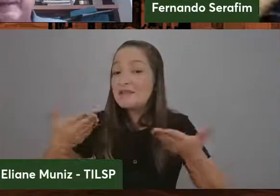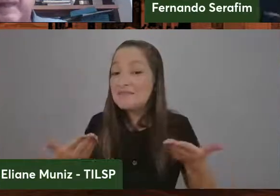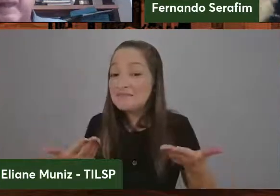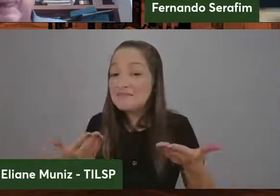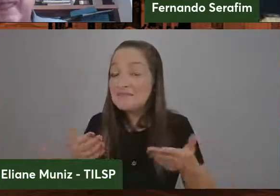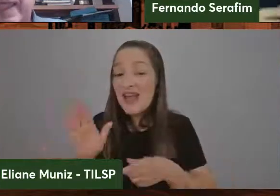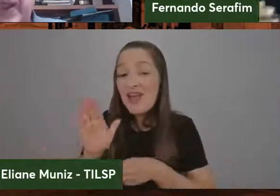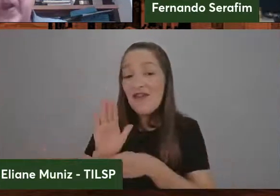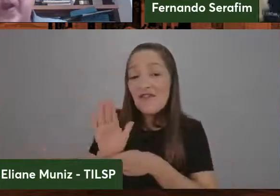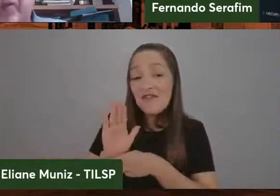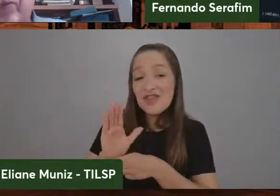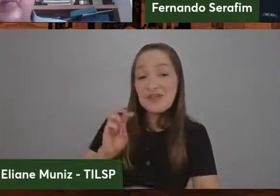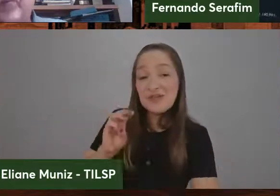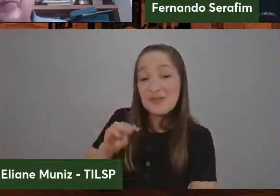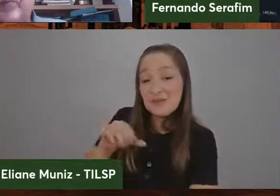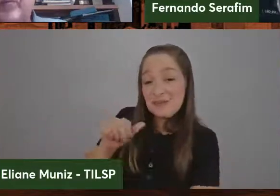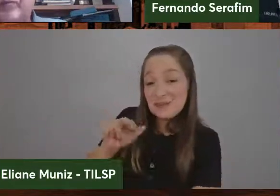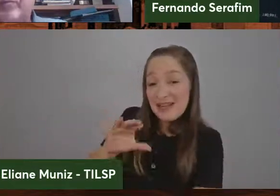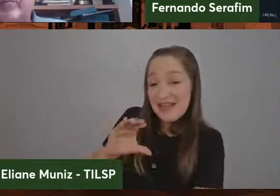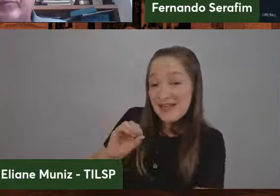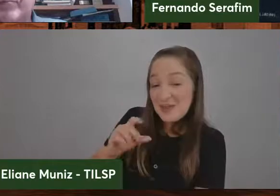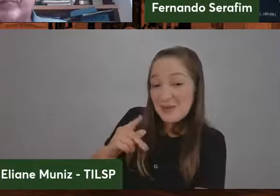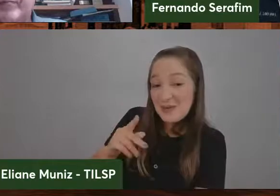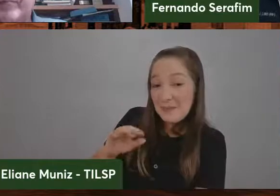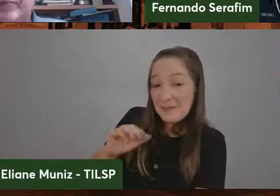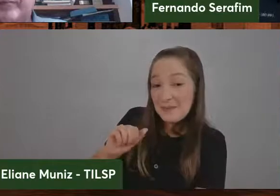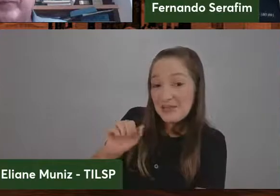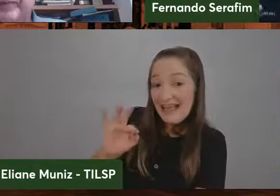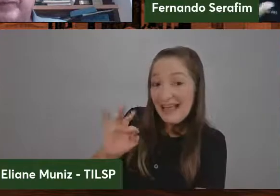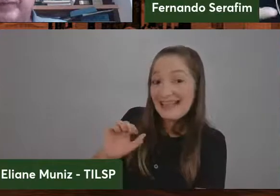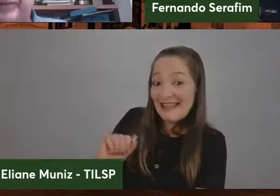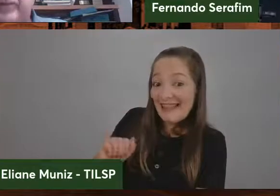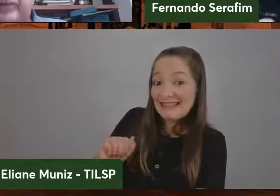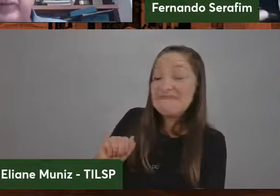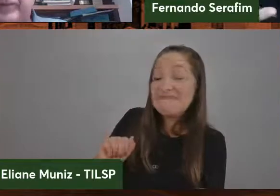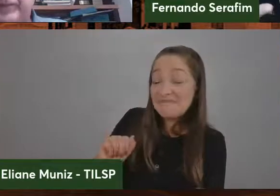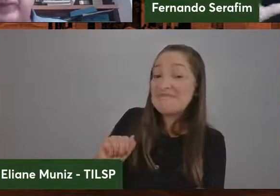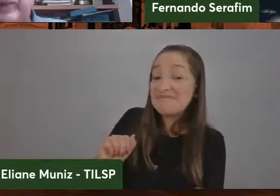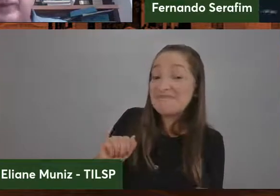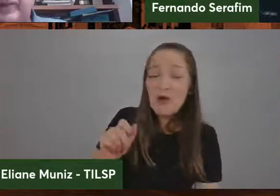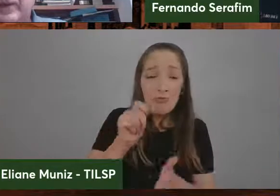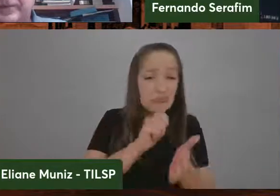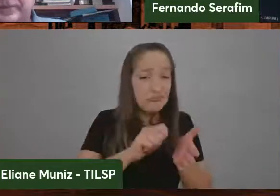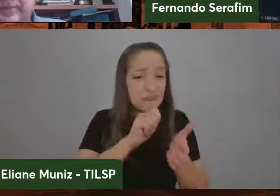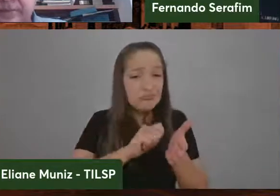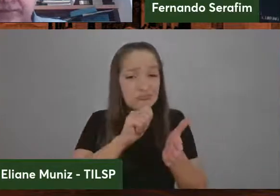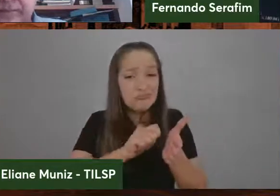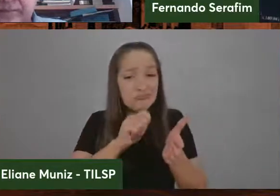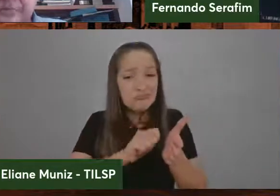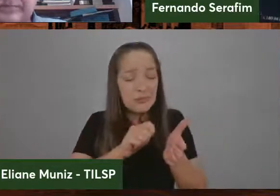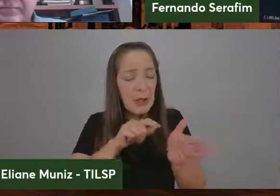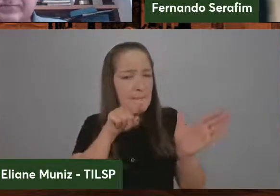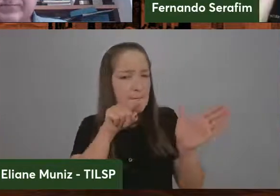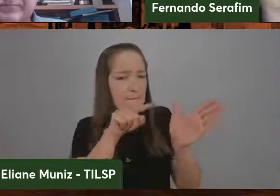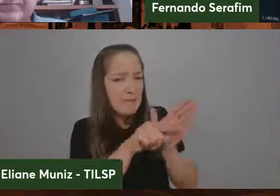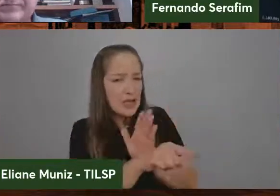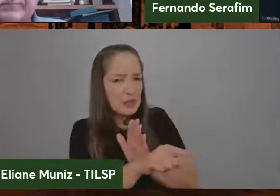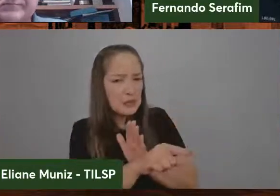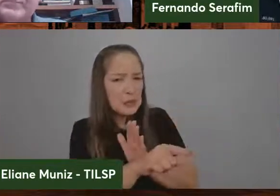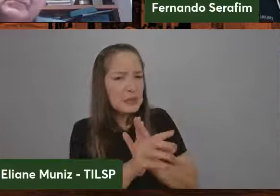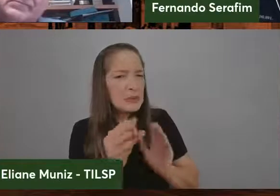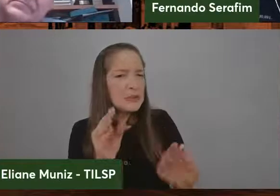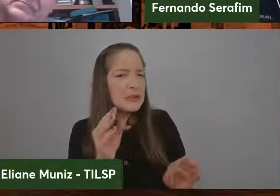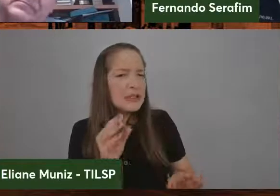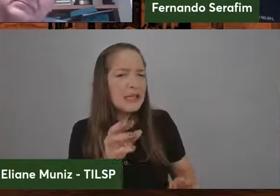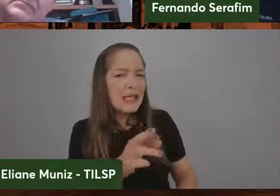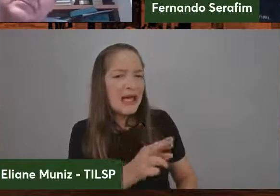Prata, enfim, né, em que o próprio autor pega a pergunta e tenta encontrar ali o que está acontecendo naquela pergunta. Então, achei